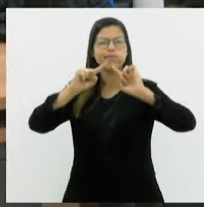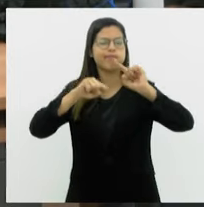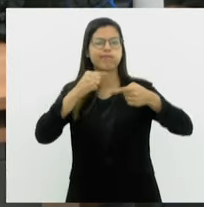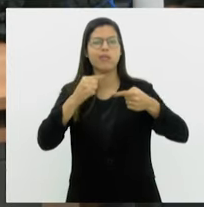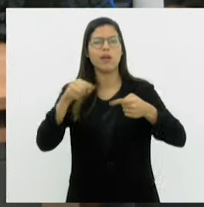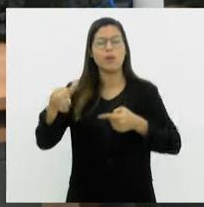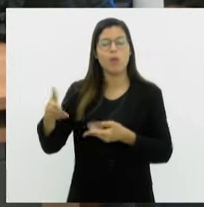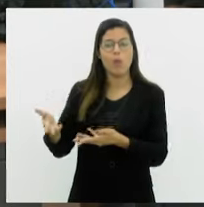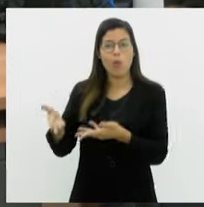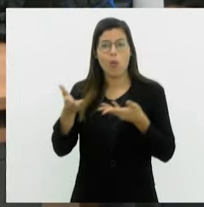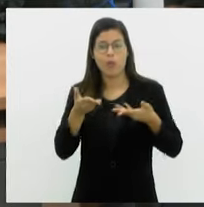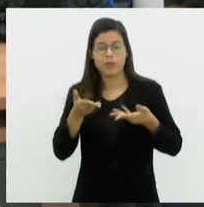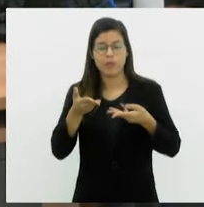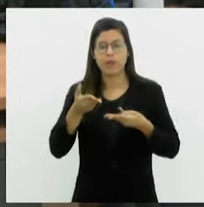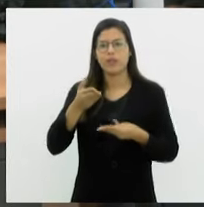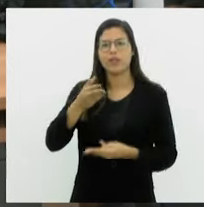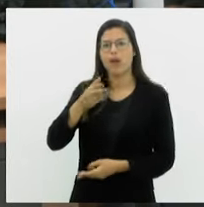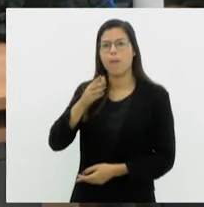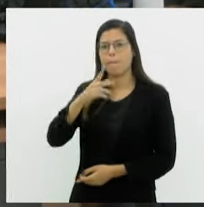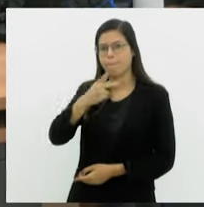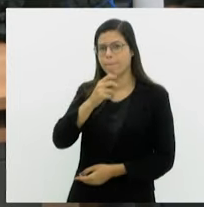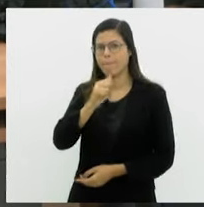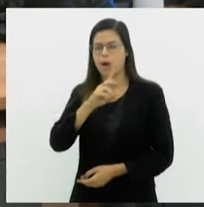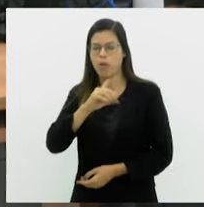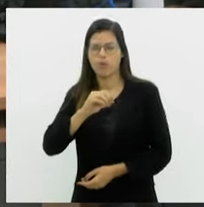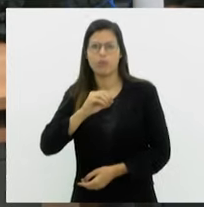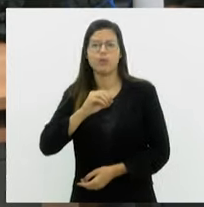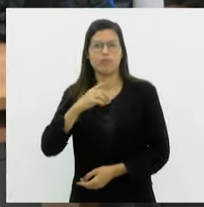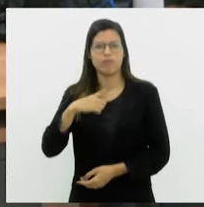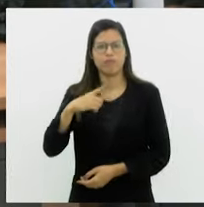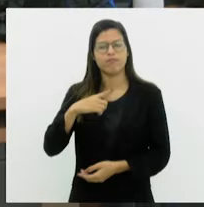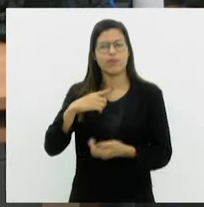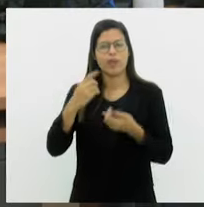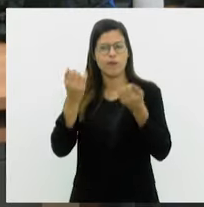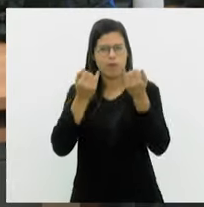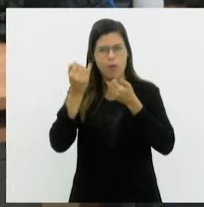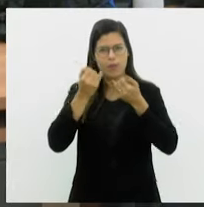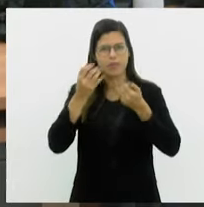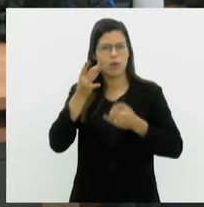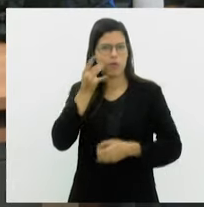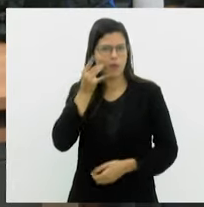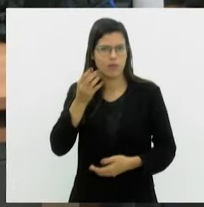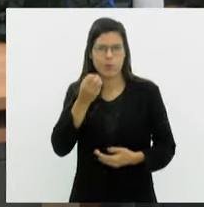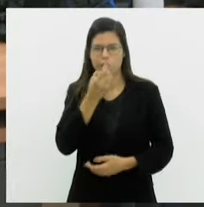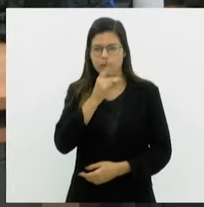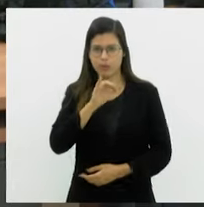Paulo Vitor Viviani, que tem mais informações ao vivo. Bom dia, Paulo Vitor.